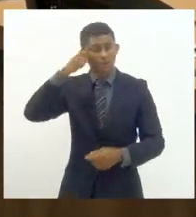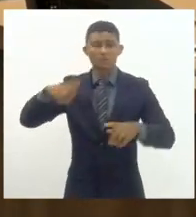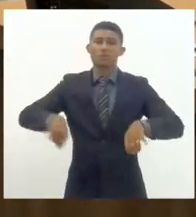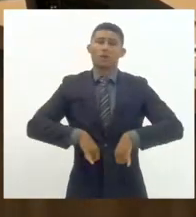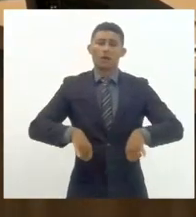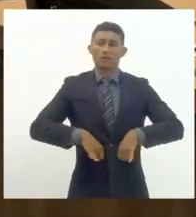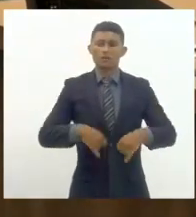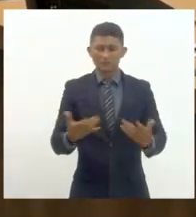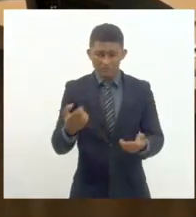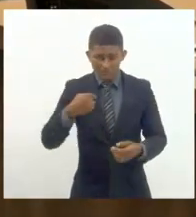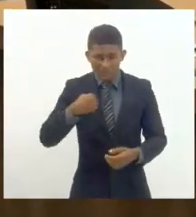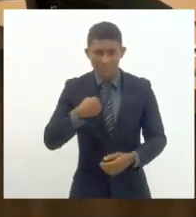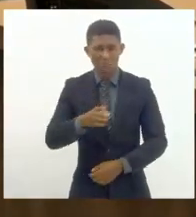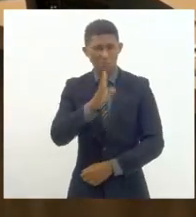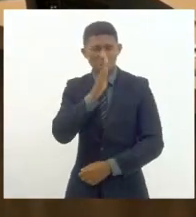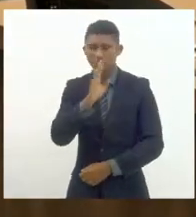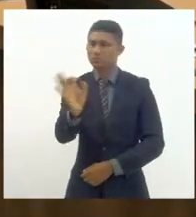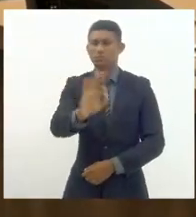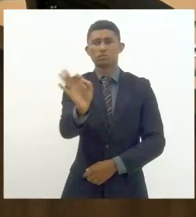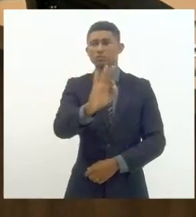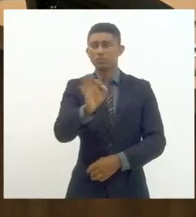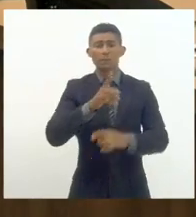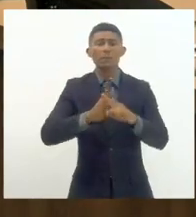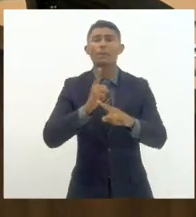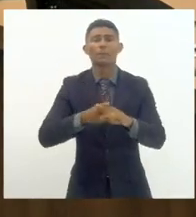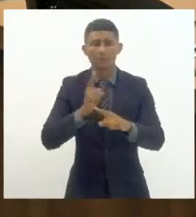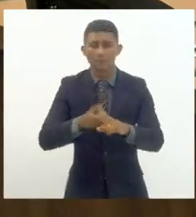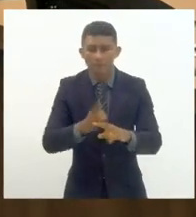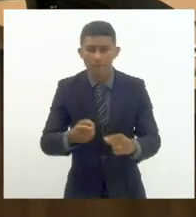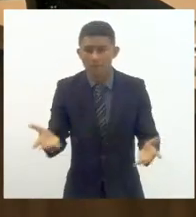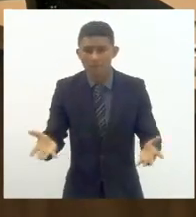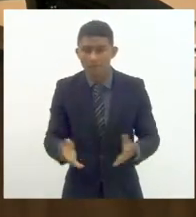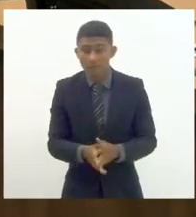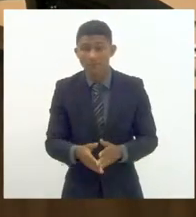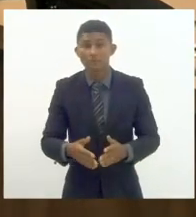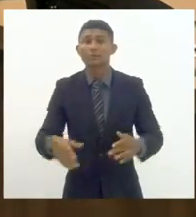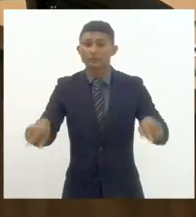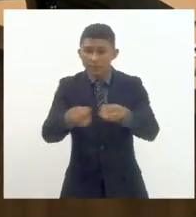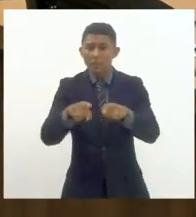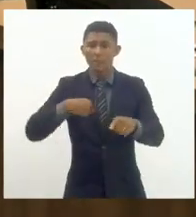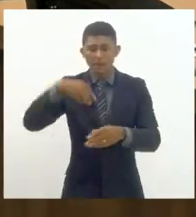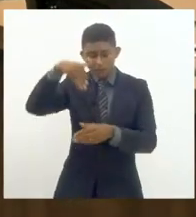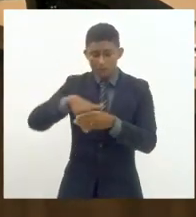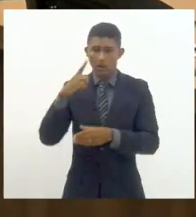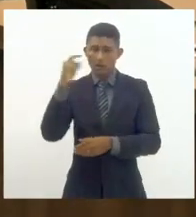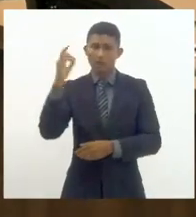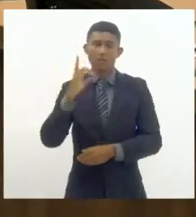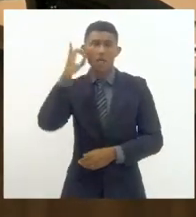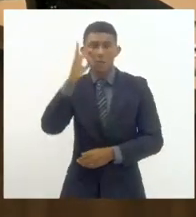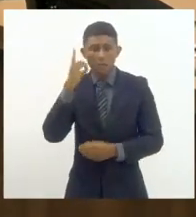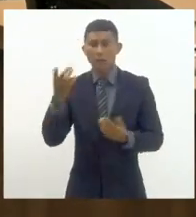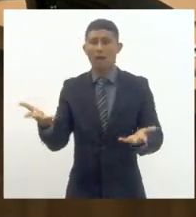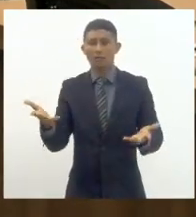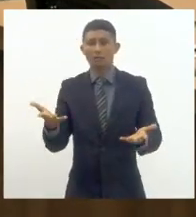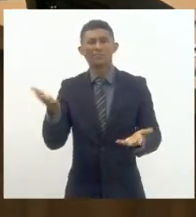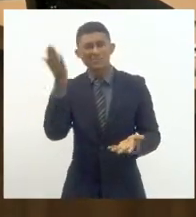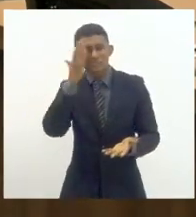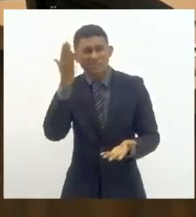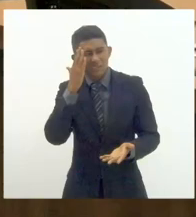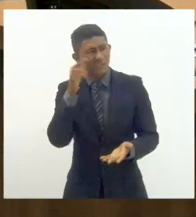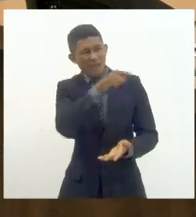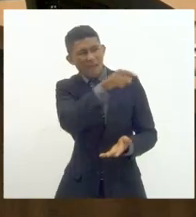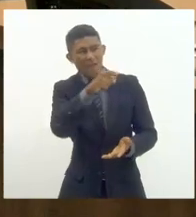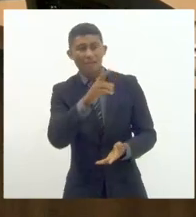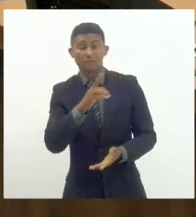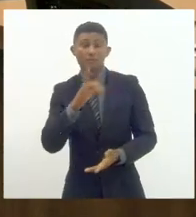E eu não vou me silenciar. Sabe por quê, senhor presidente? Eu também fui eleita. E eu sei por que essa artilharia